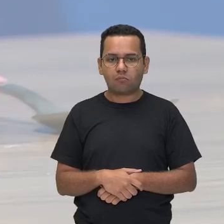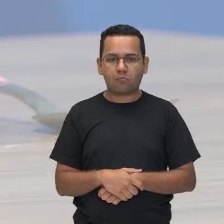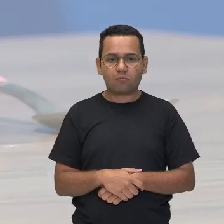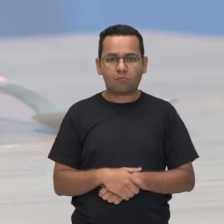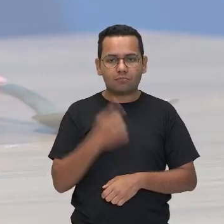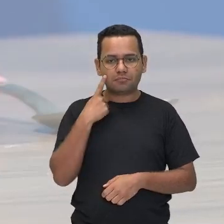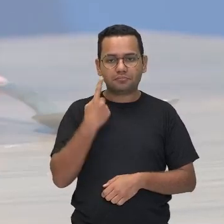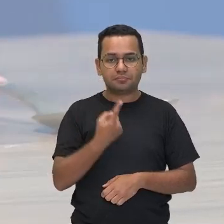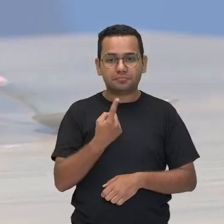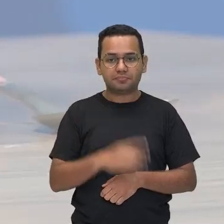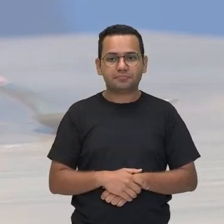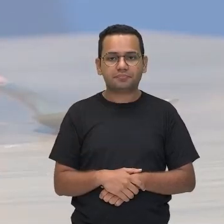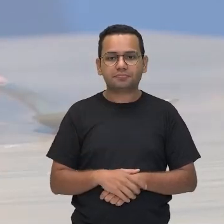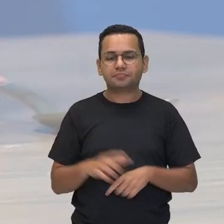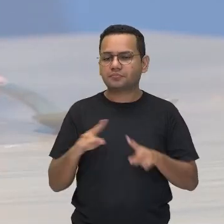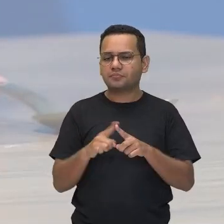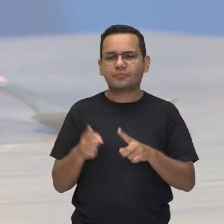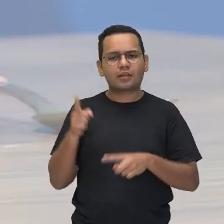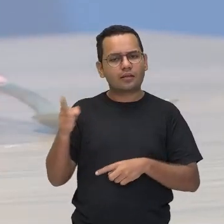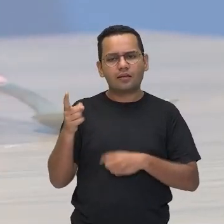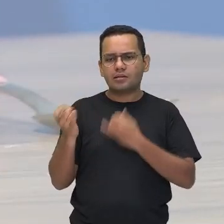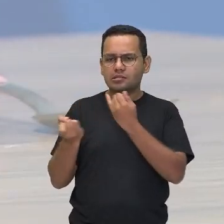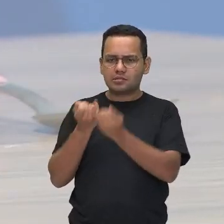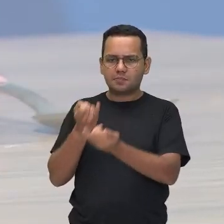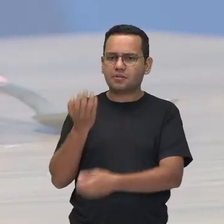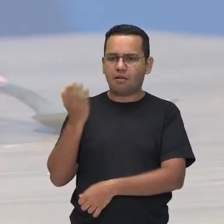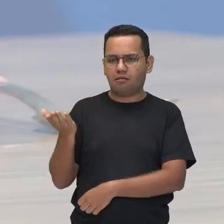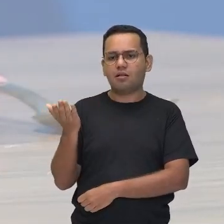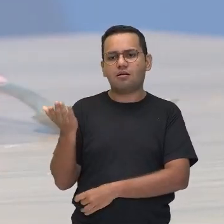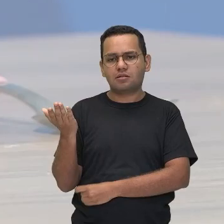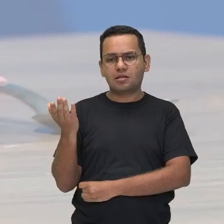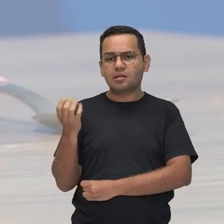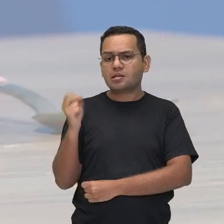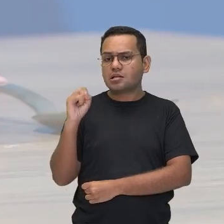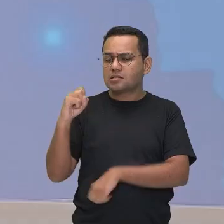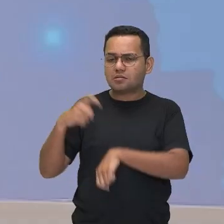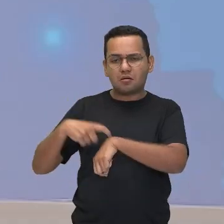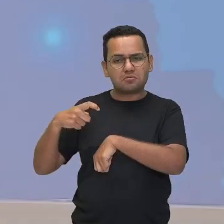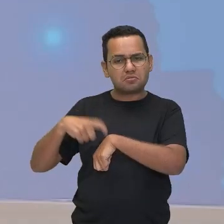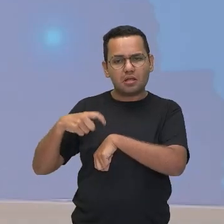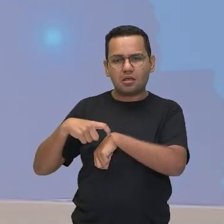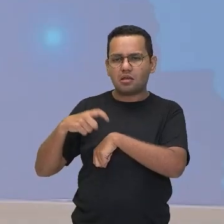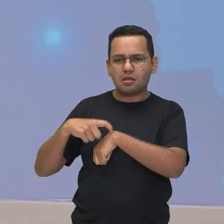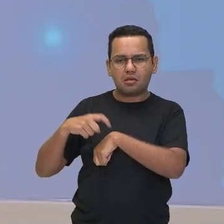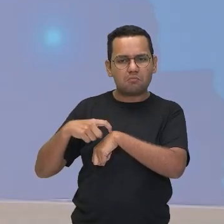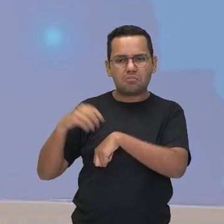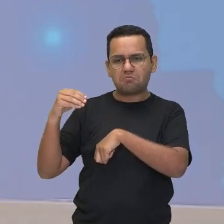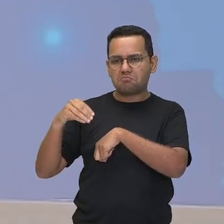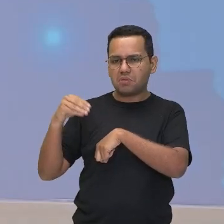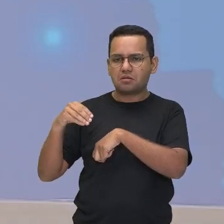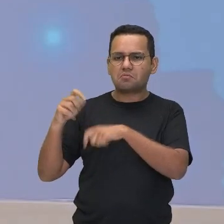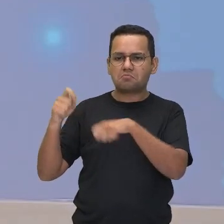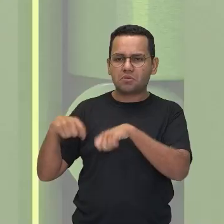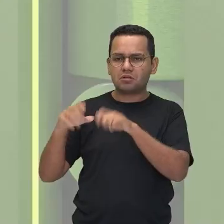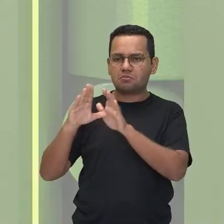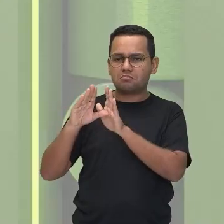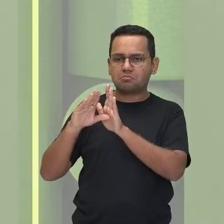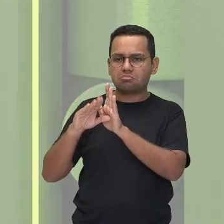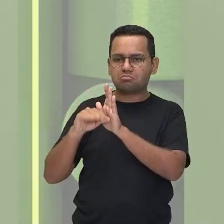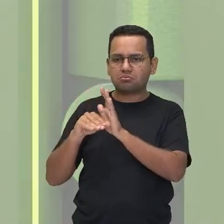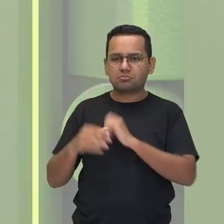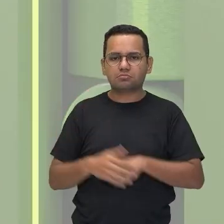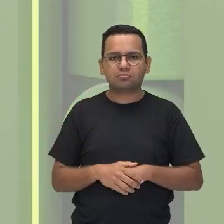do recipiente. O mesmo vai acontecer com esse outro copo se eu deixar, logicamente, por mais um tempo descansando, tá bom?